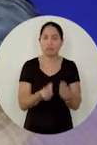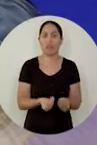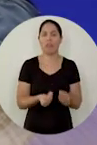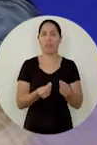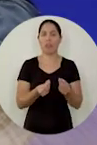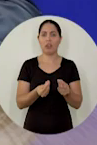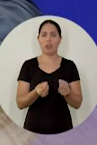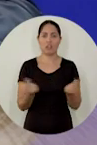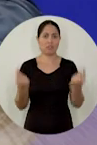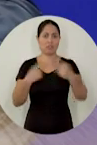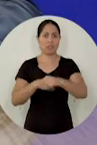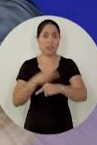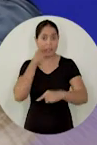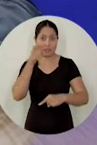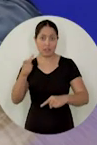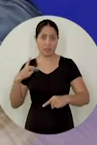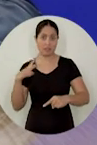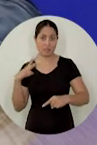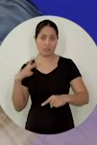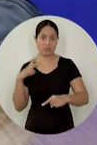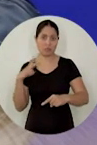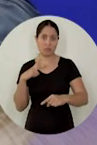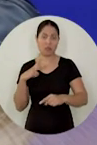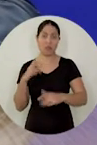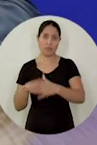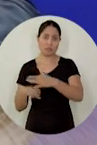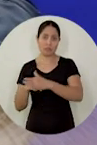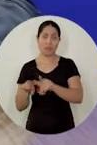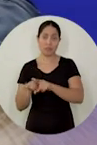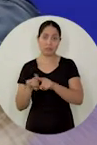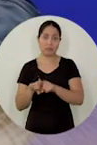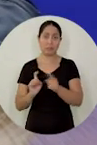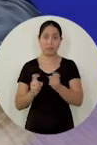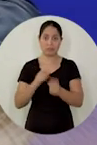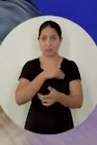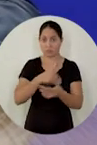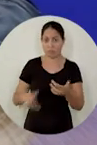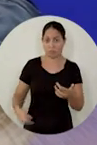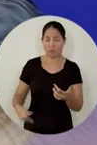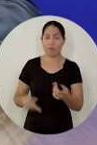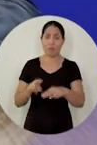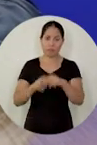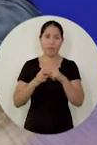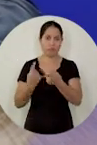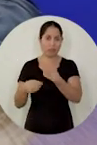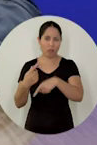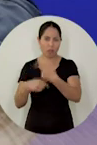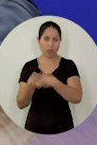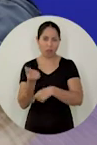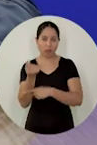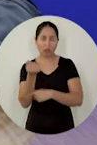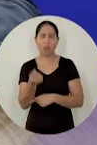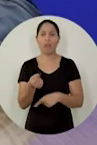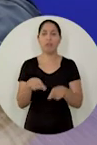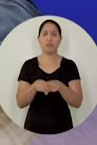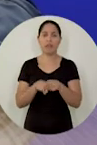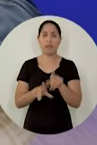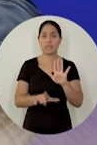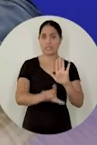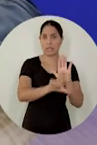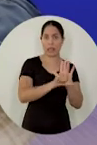comum sobreposição dos interesses particulares pelos públicos e também por questões econômicas, uma vez que cada